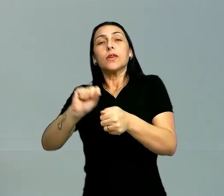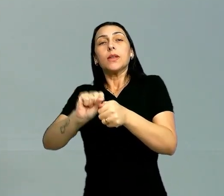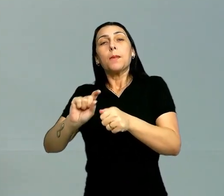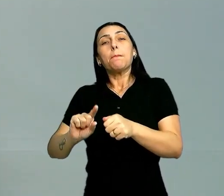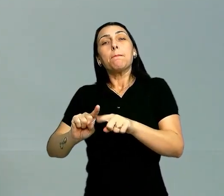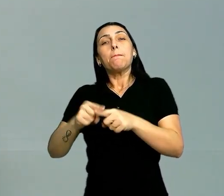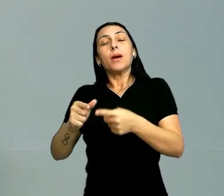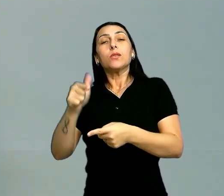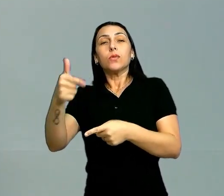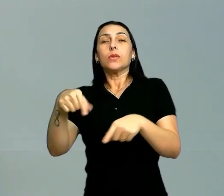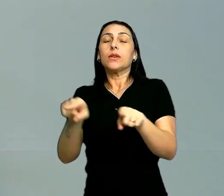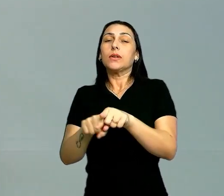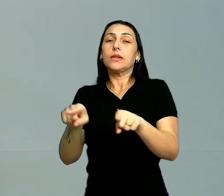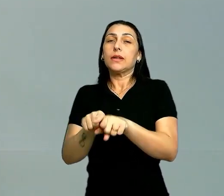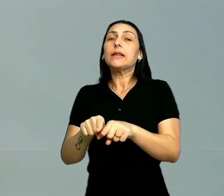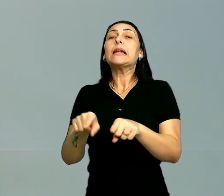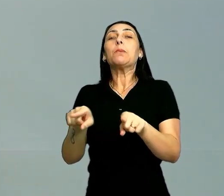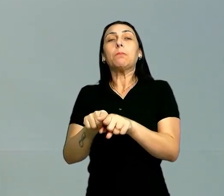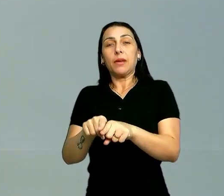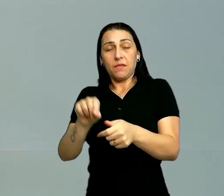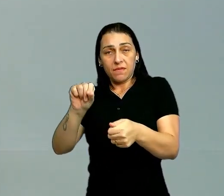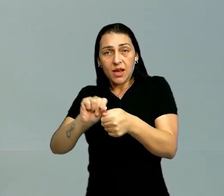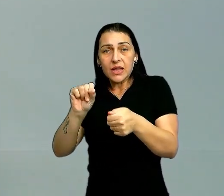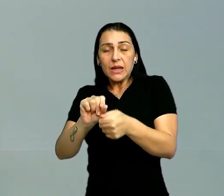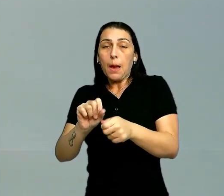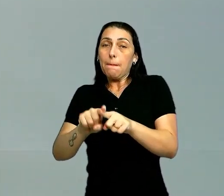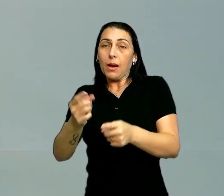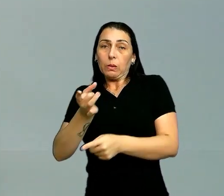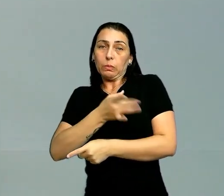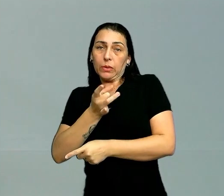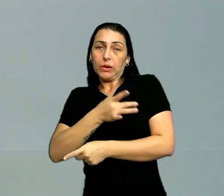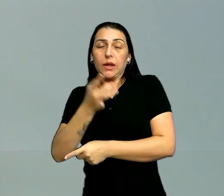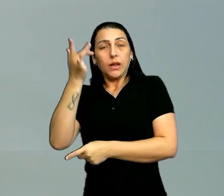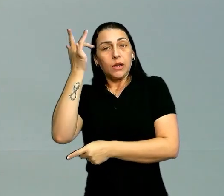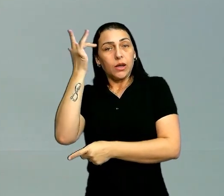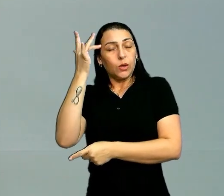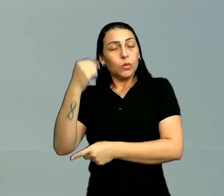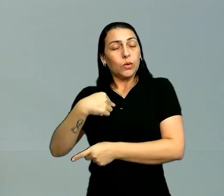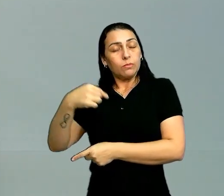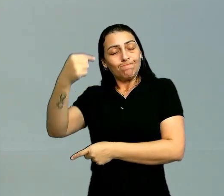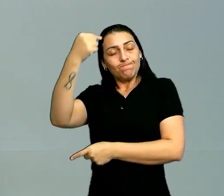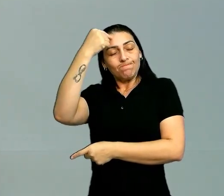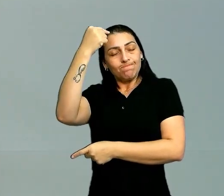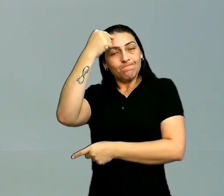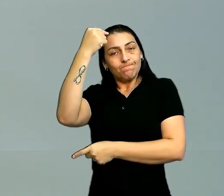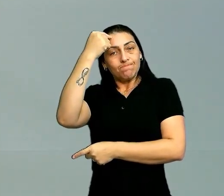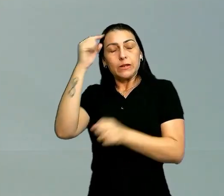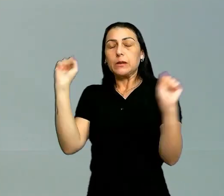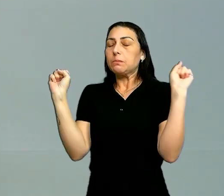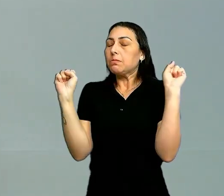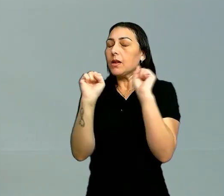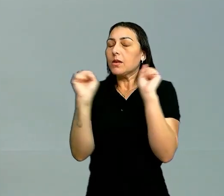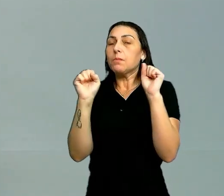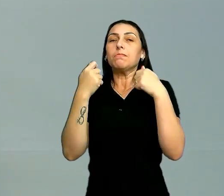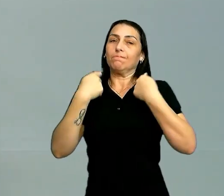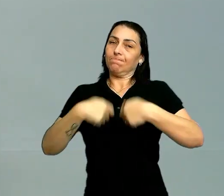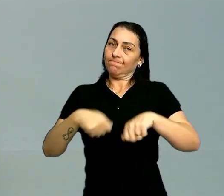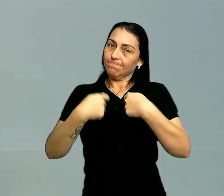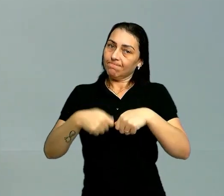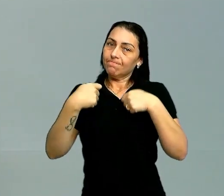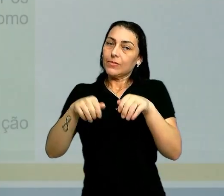noutras eu vou ter que agir mesmo com medo. Ele acha que as nossas inclinações, portanto, as nossas paixões, devem